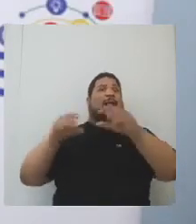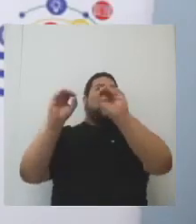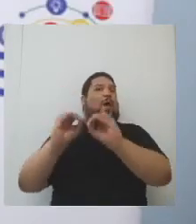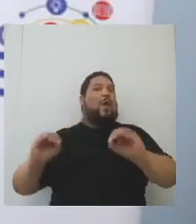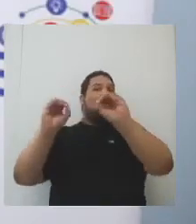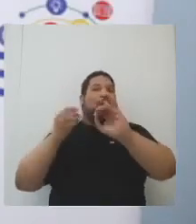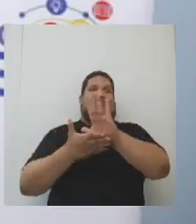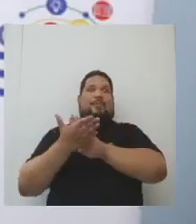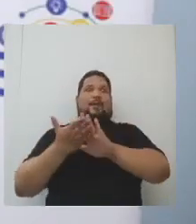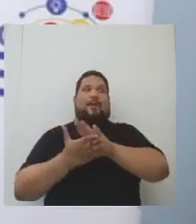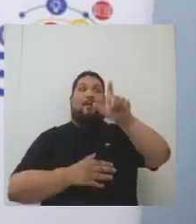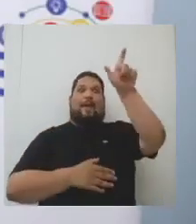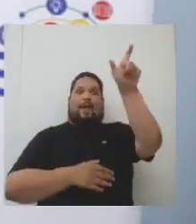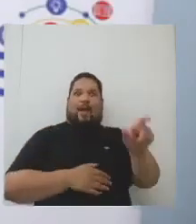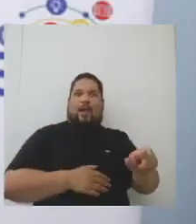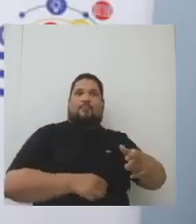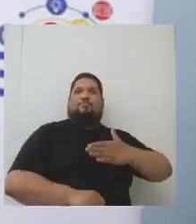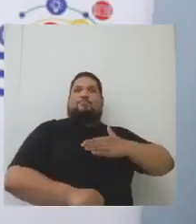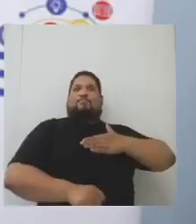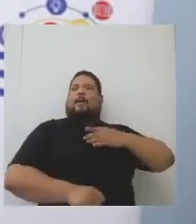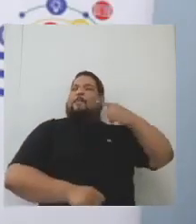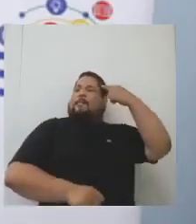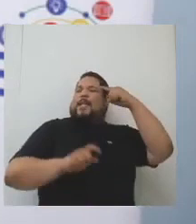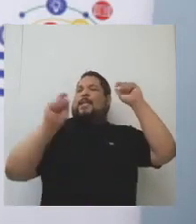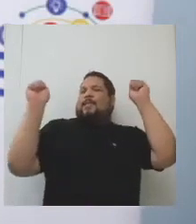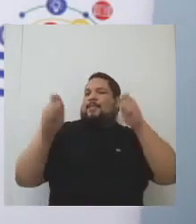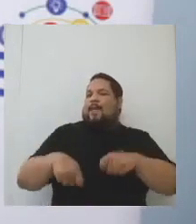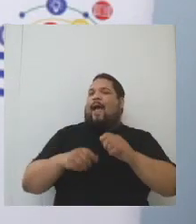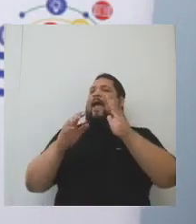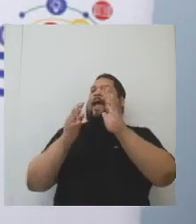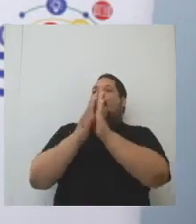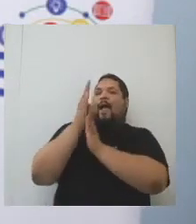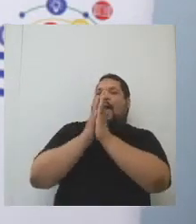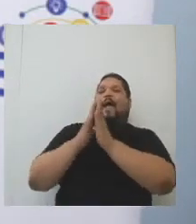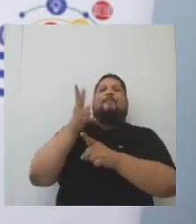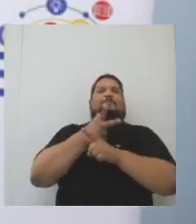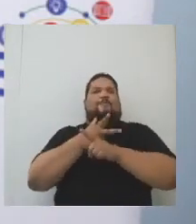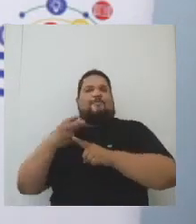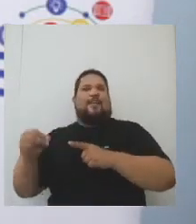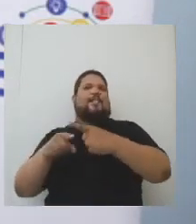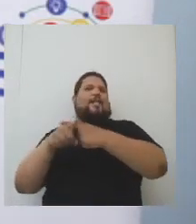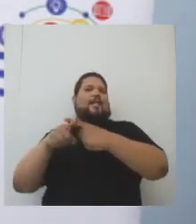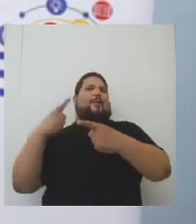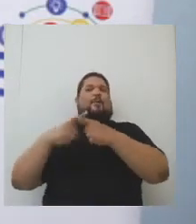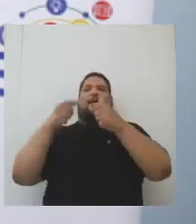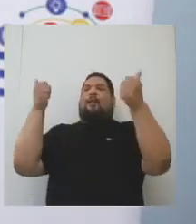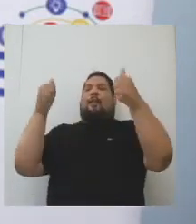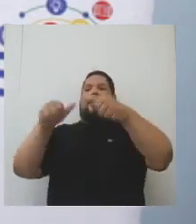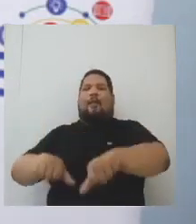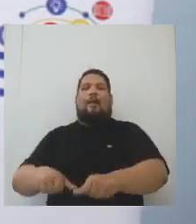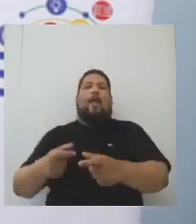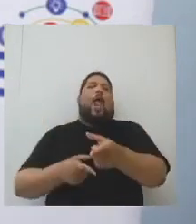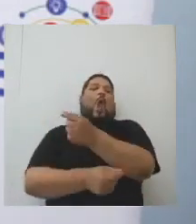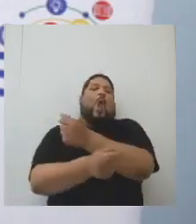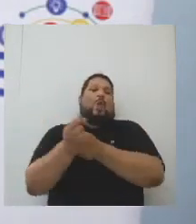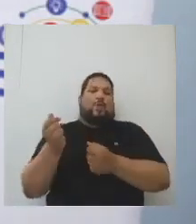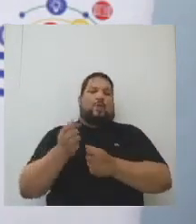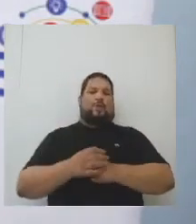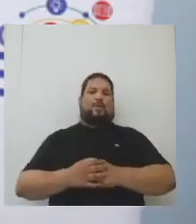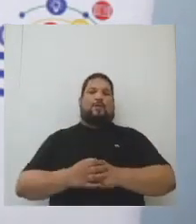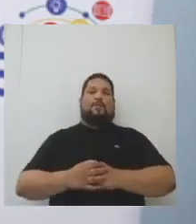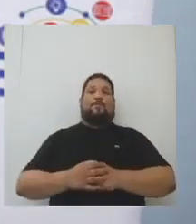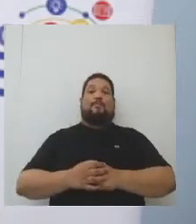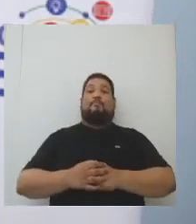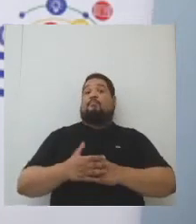Napoleão, então, acreditava que iria, sim, vencer na ocasião aí a Inglaterra pelo esgotamento de sua economia. Então, neste